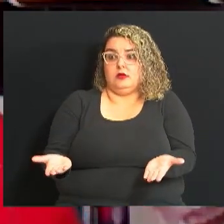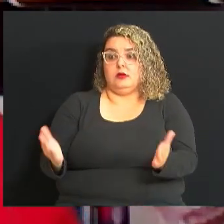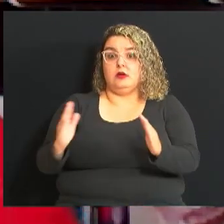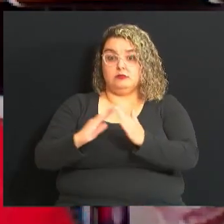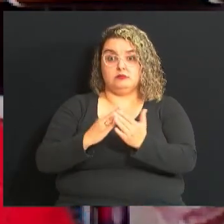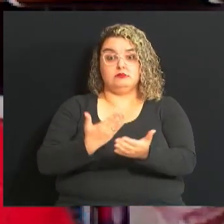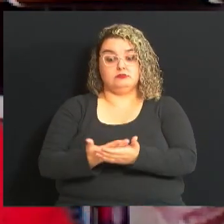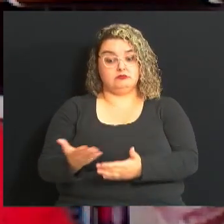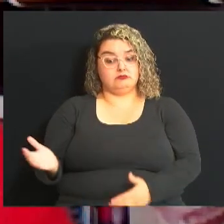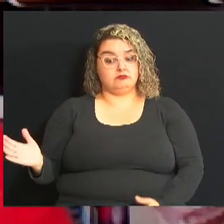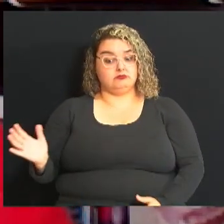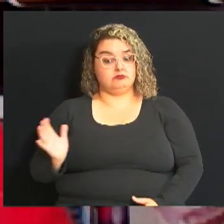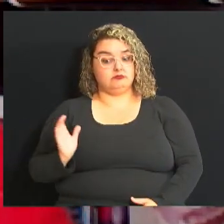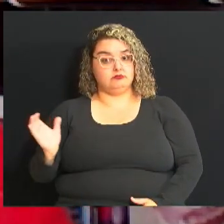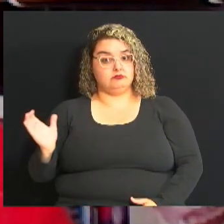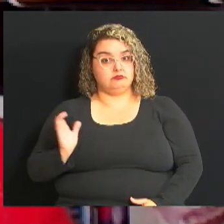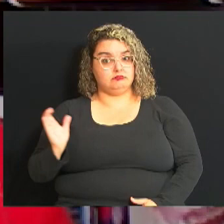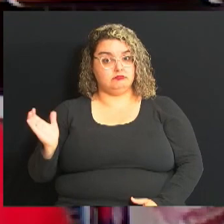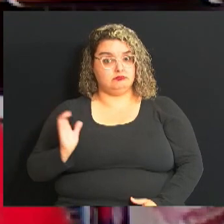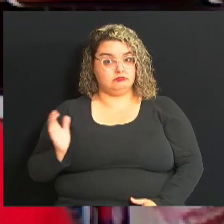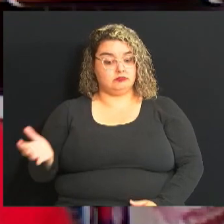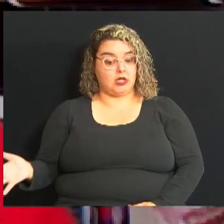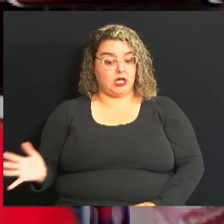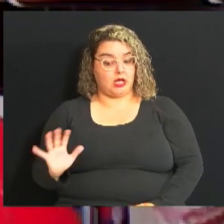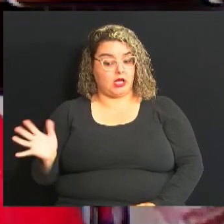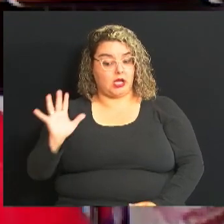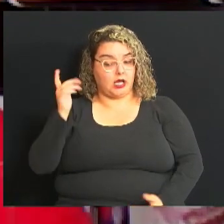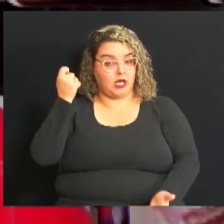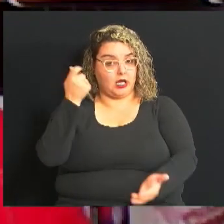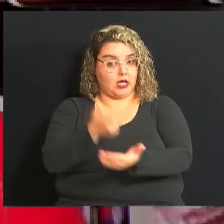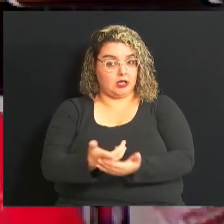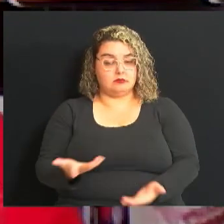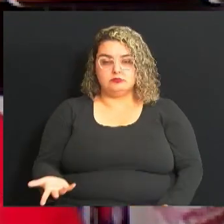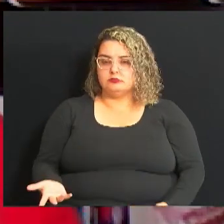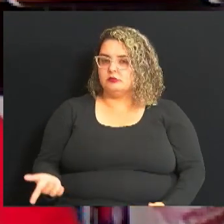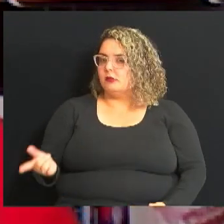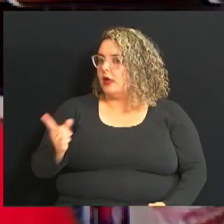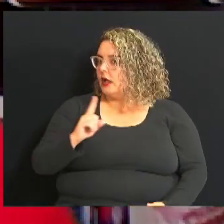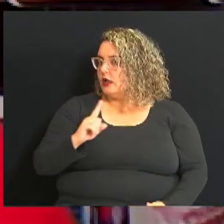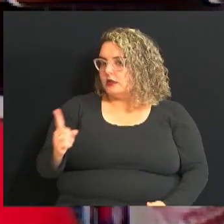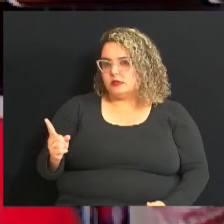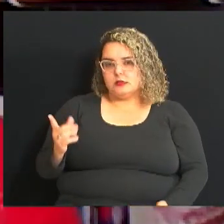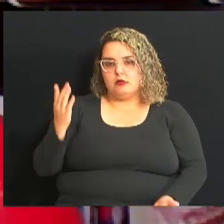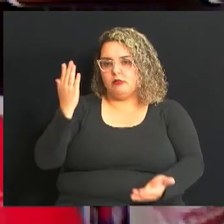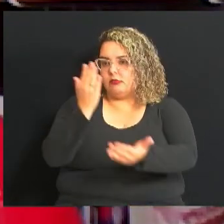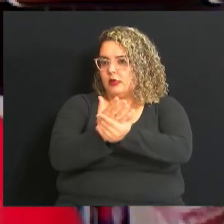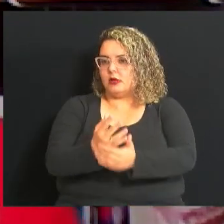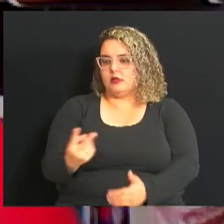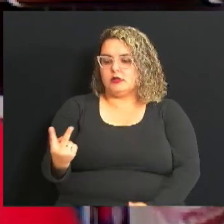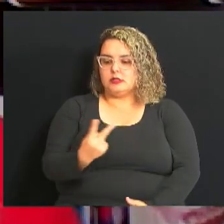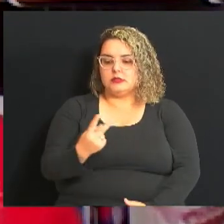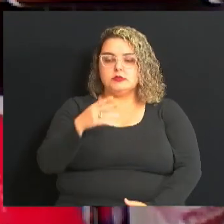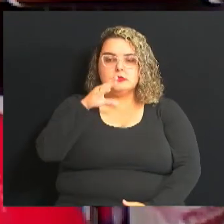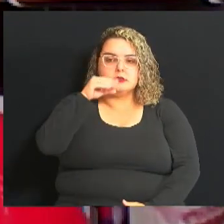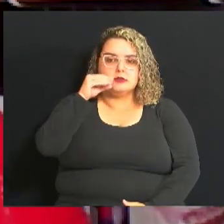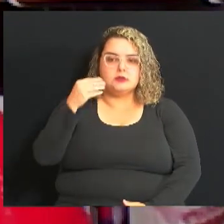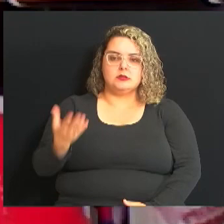né? Mas isso não impediu que esses dois jovens fossem